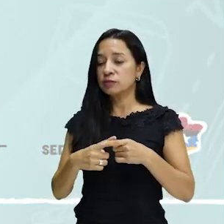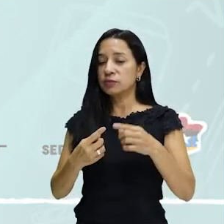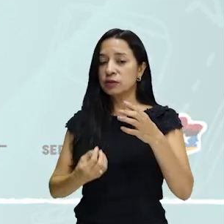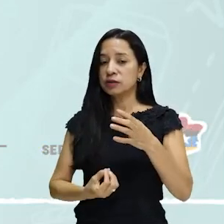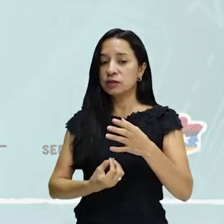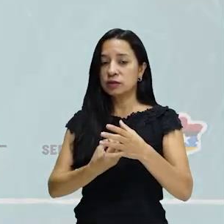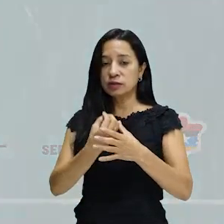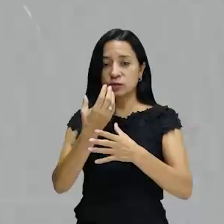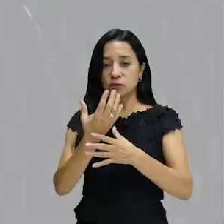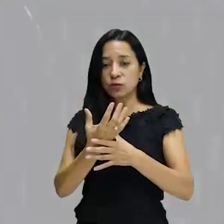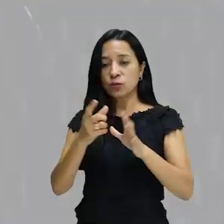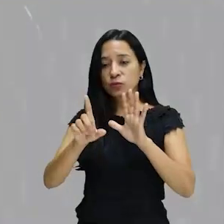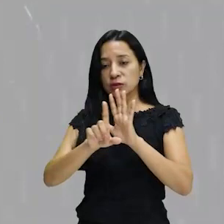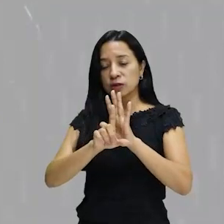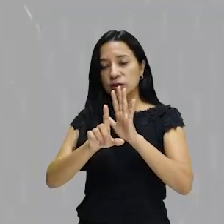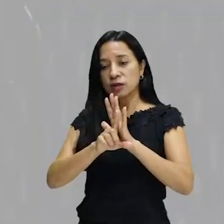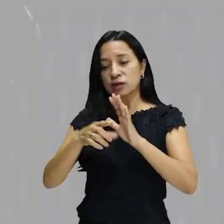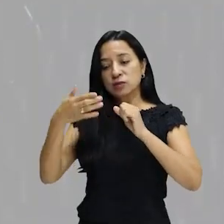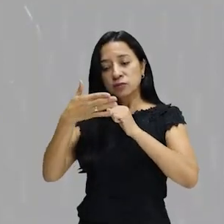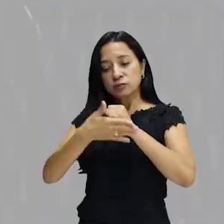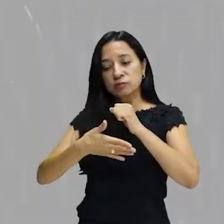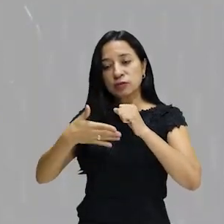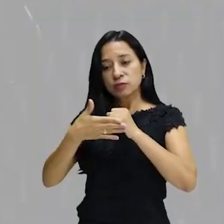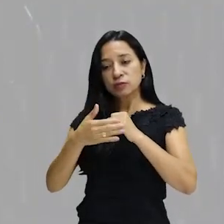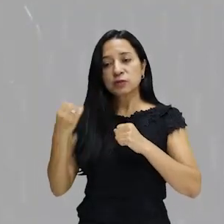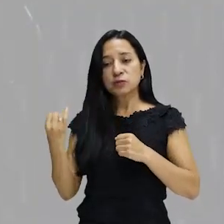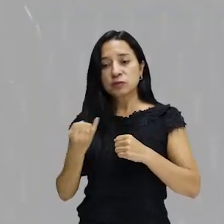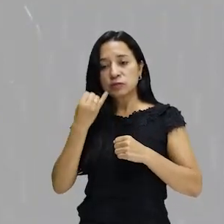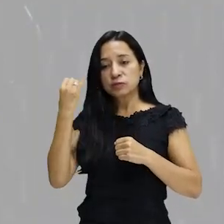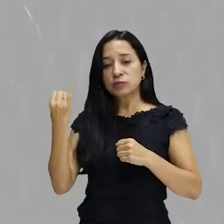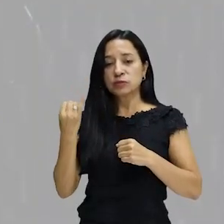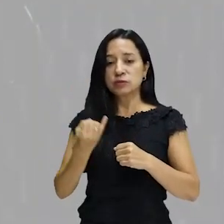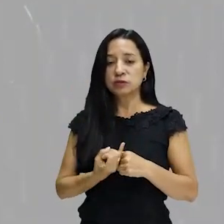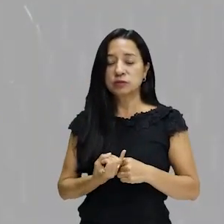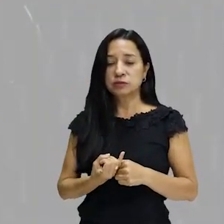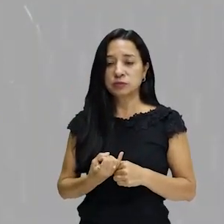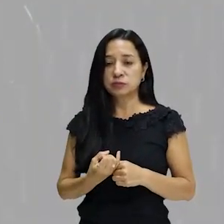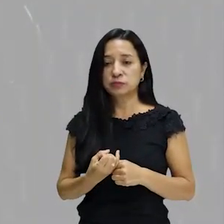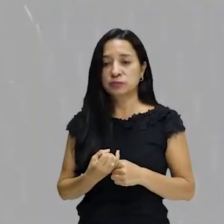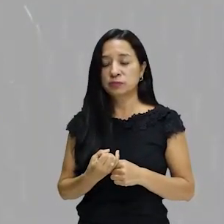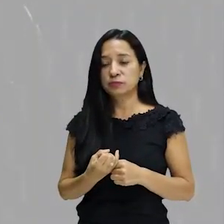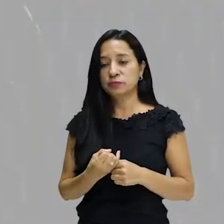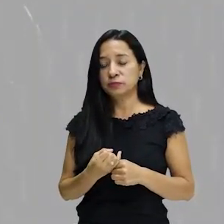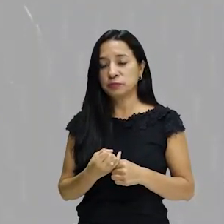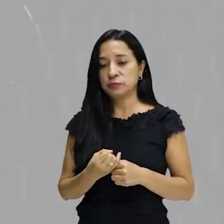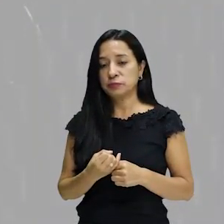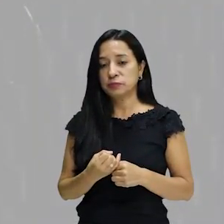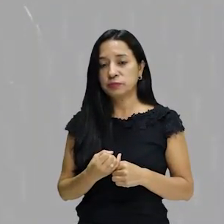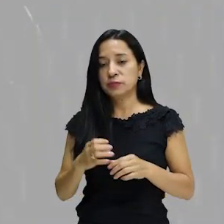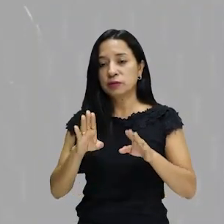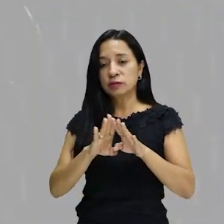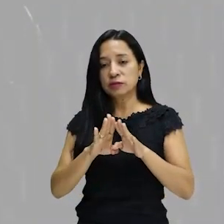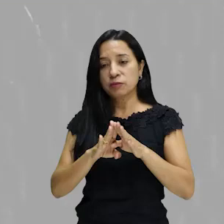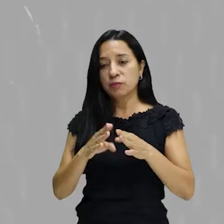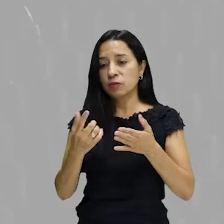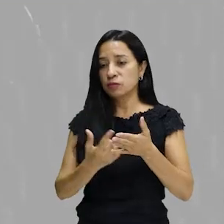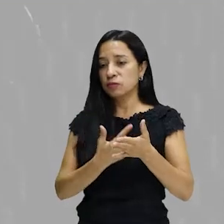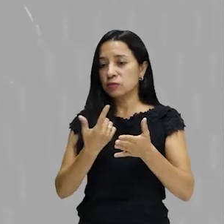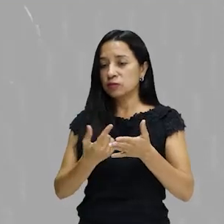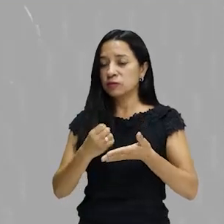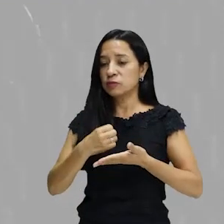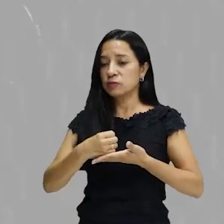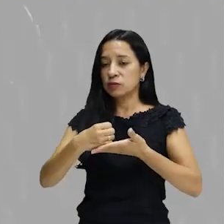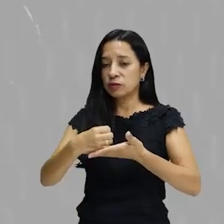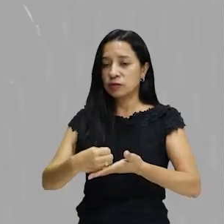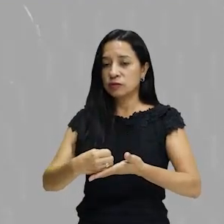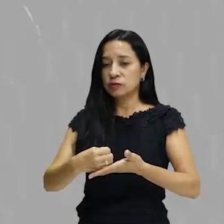mecânica celeste, as três leis de Kepler, certo? Bom, as suas obras também forneceram uma das